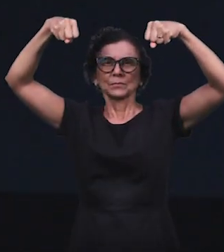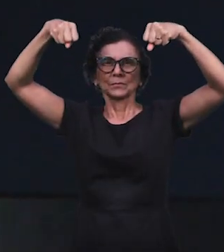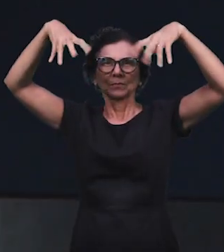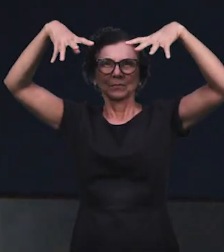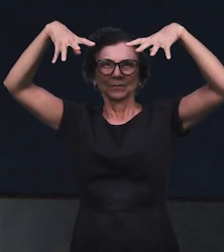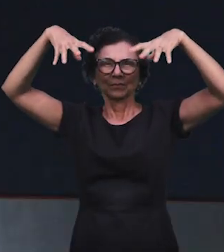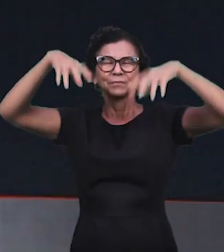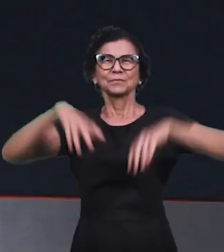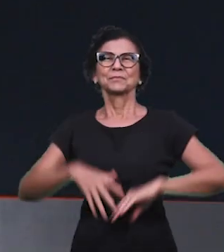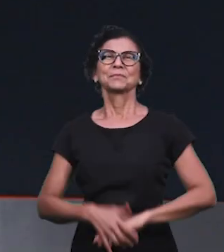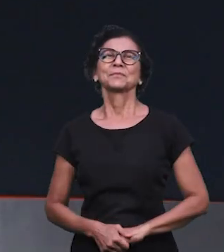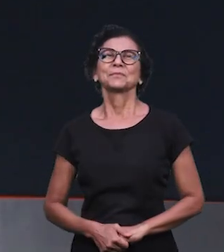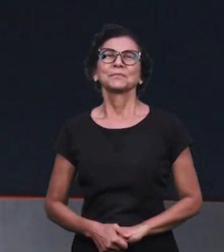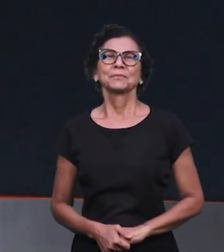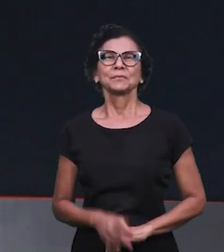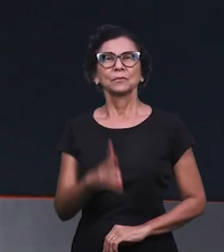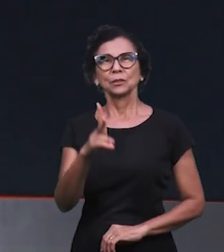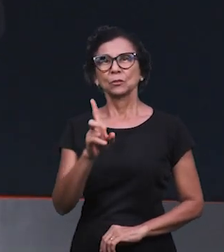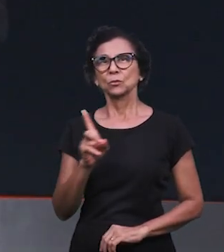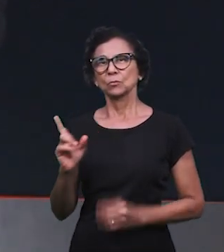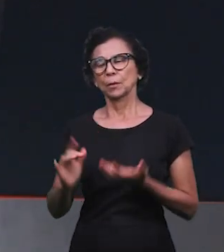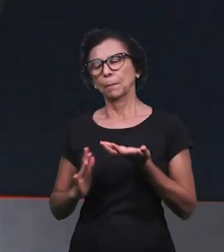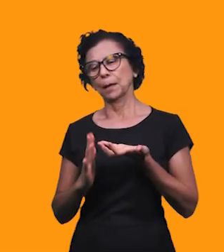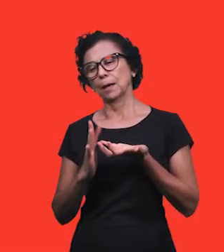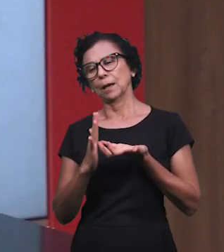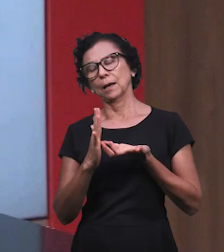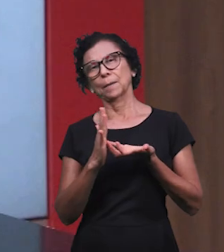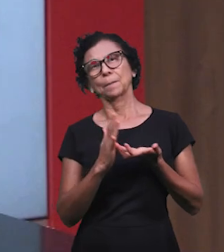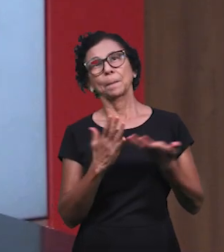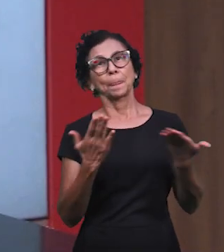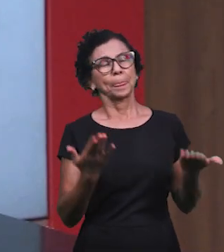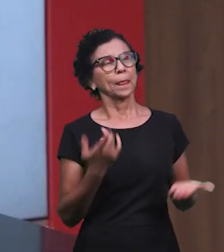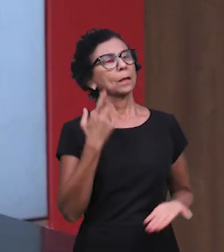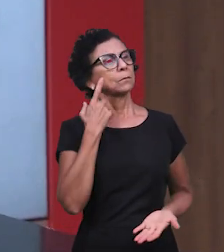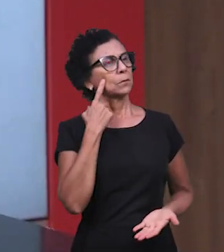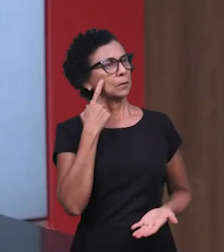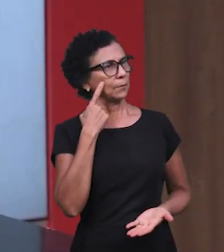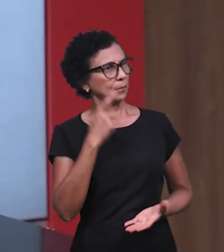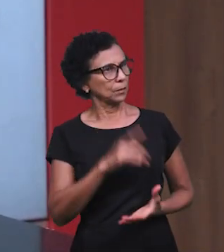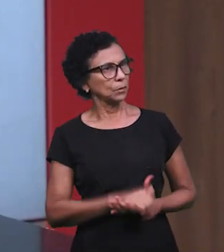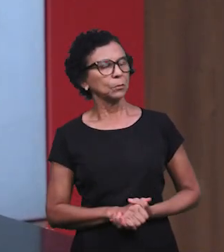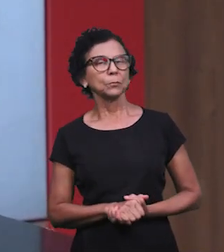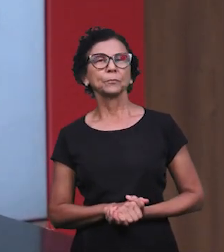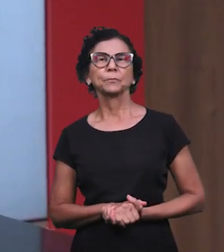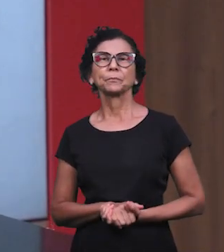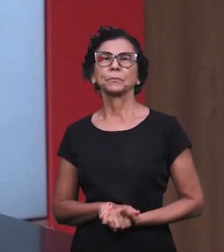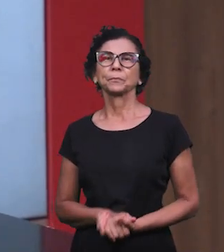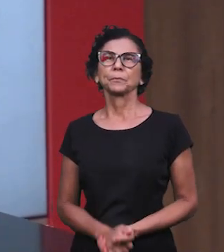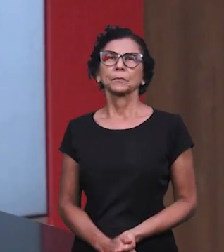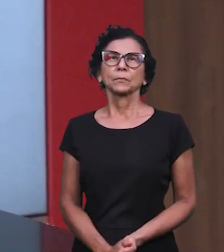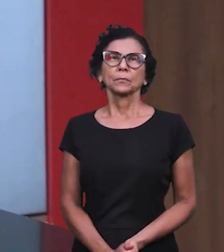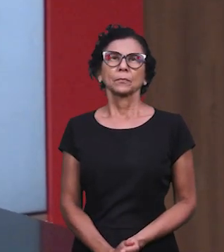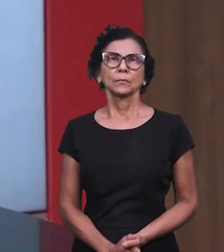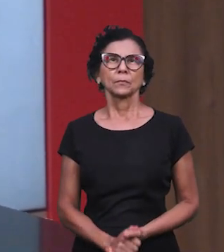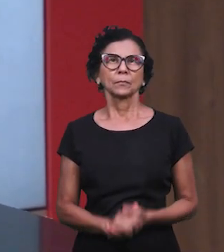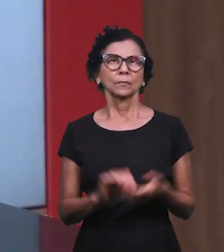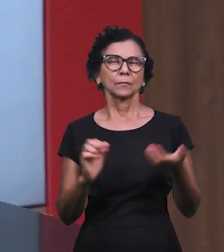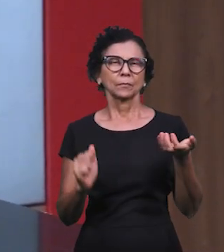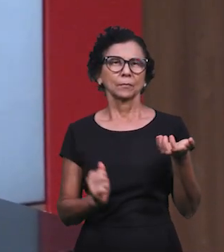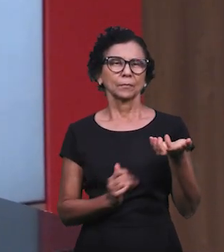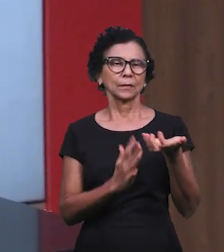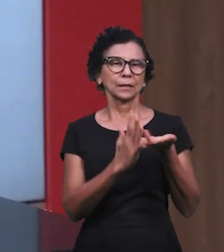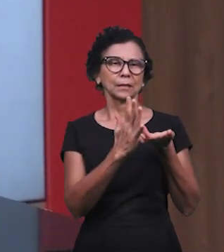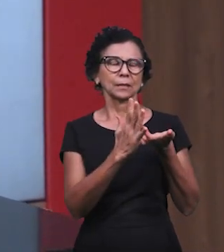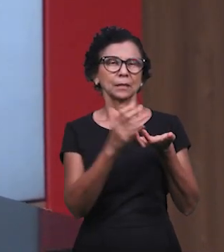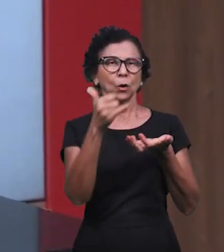vamos ver que a chama vai continuar aqui funcionando. Então, se a gente viu, olha, que a candeia sem o óleo,